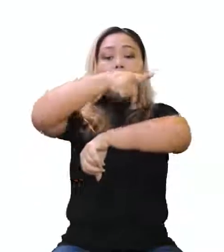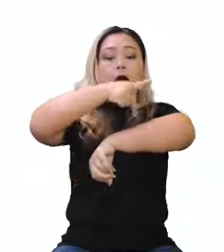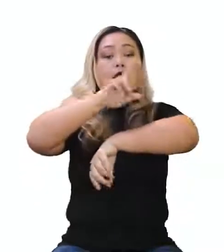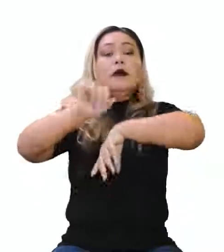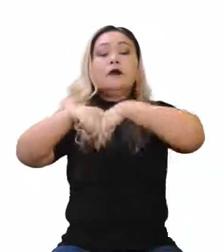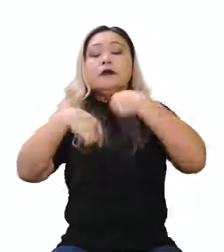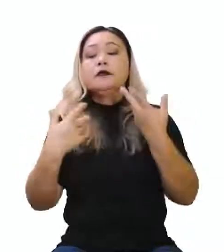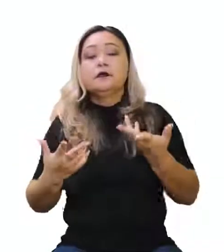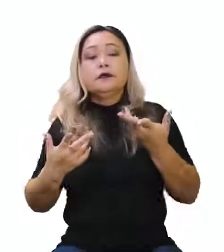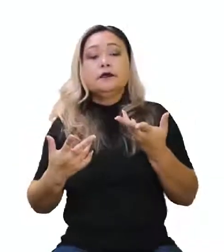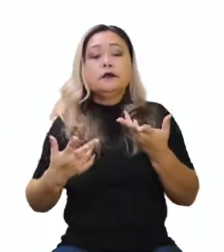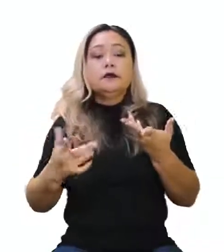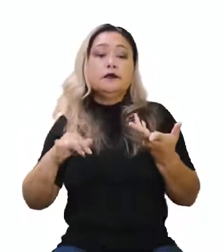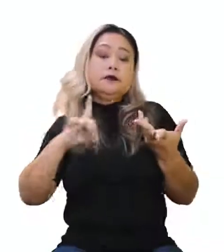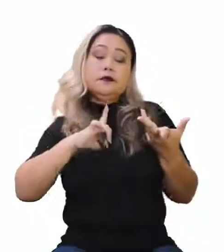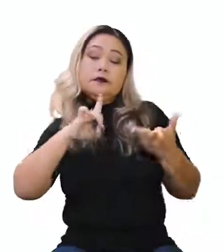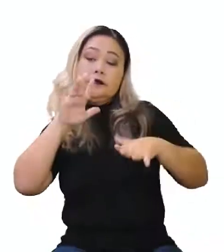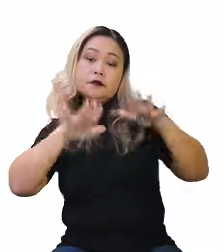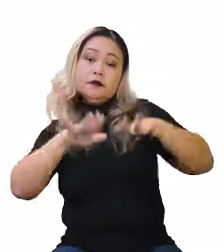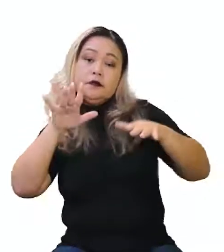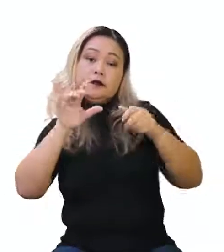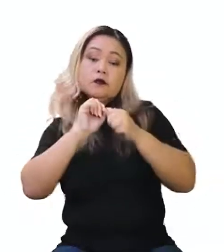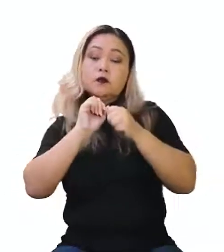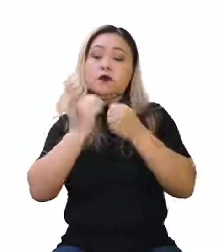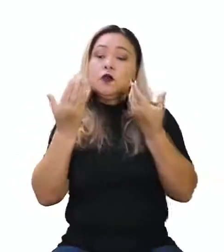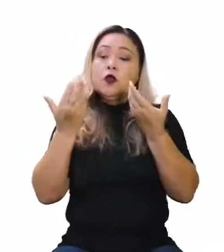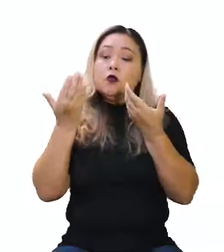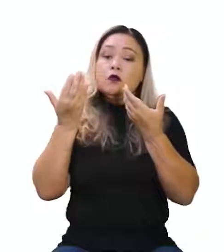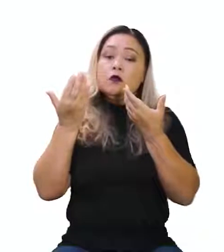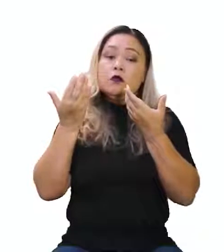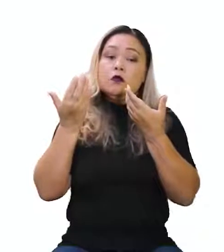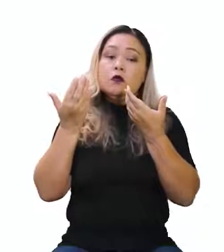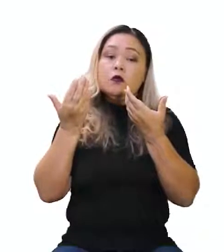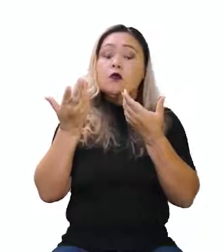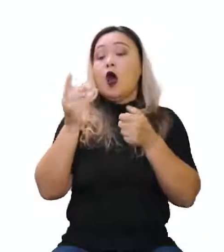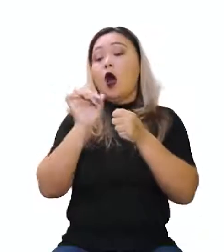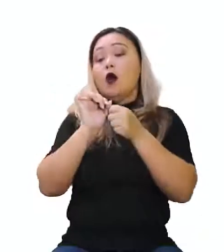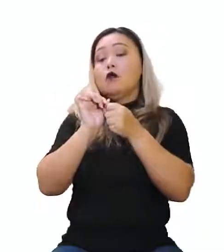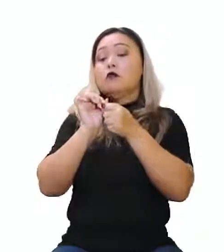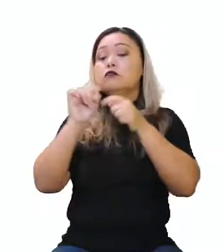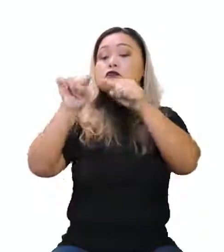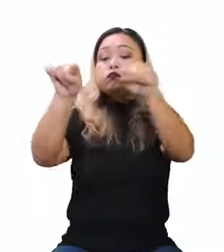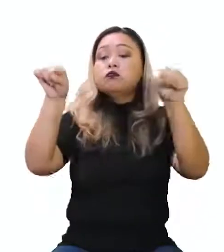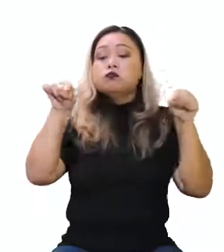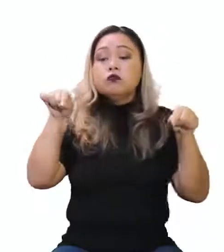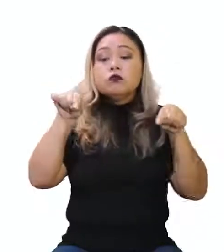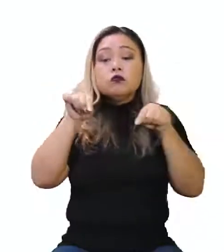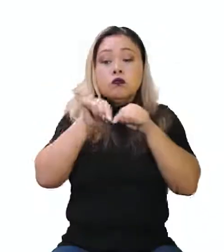Né? Existem alguns que estão em coleções de da